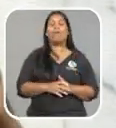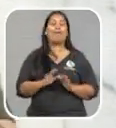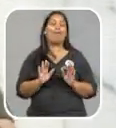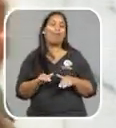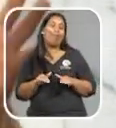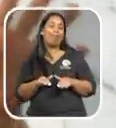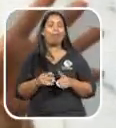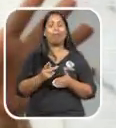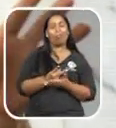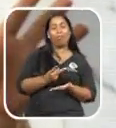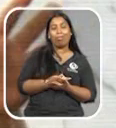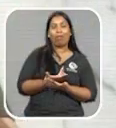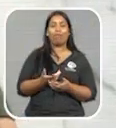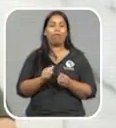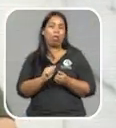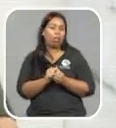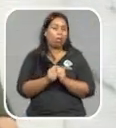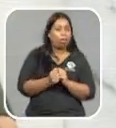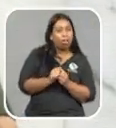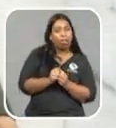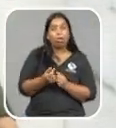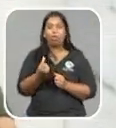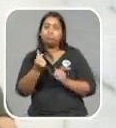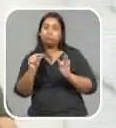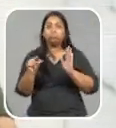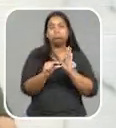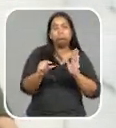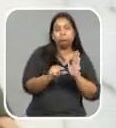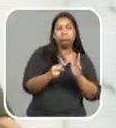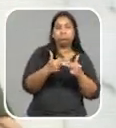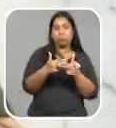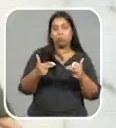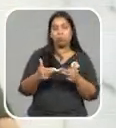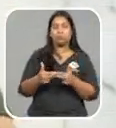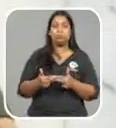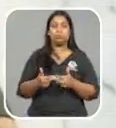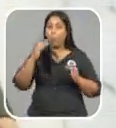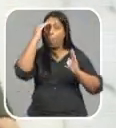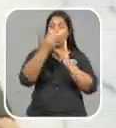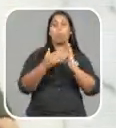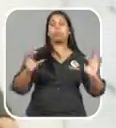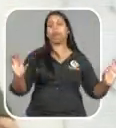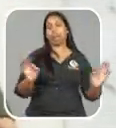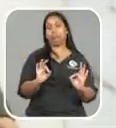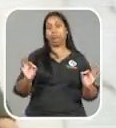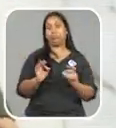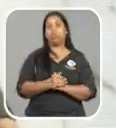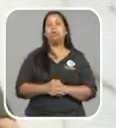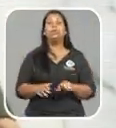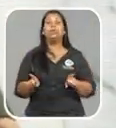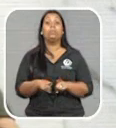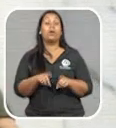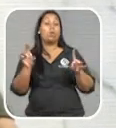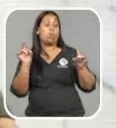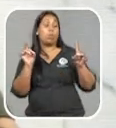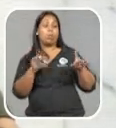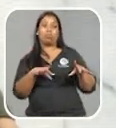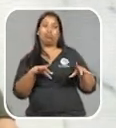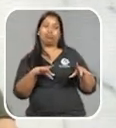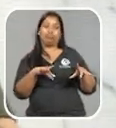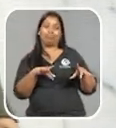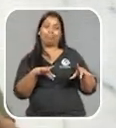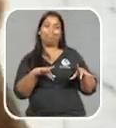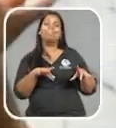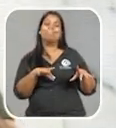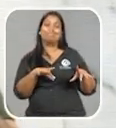gratificação, alguma coisa assim, não cumpre o piso. E o abandono. Todas as escolas, sem exceção que eu visitei, foram muitas,